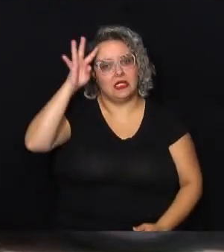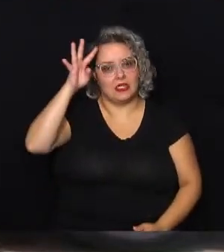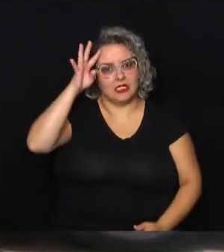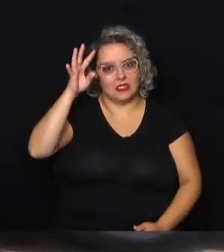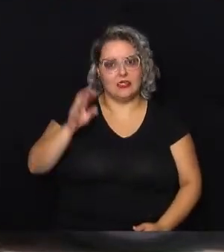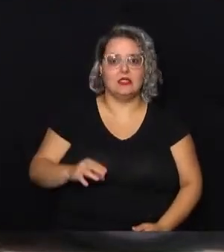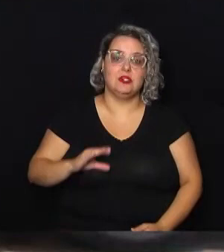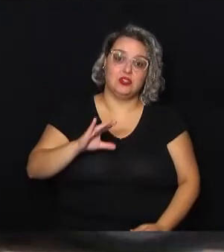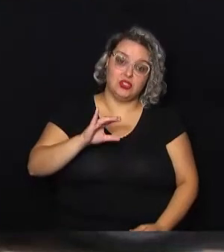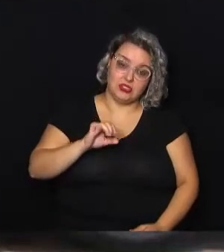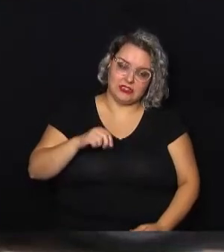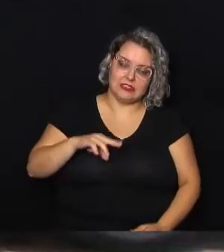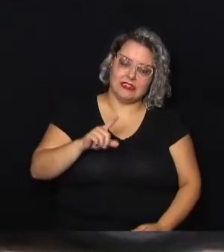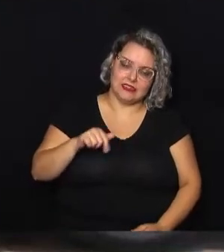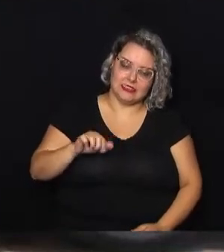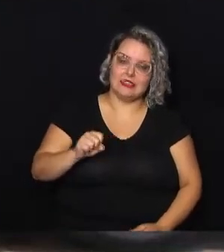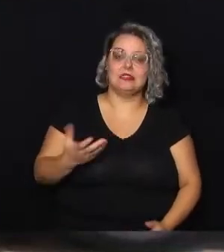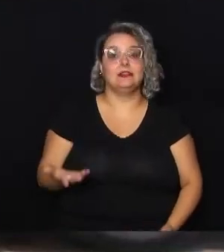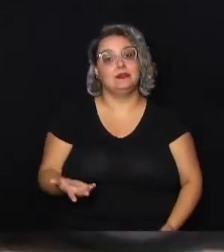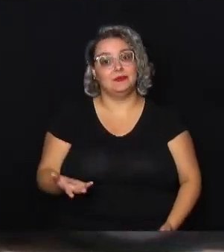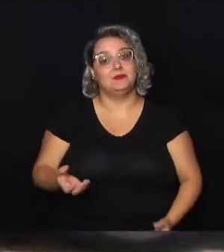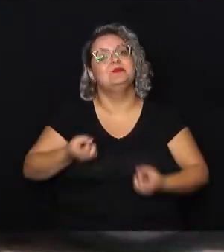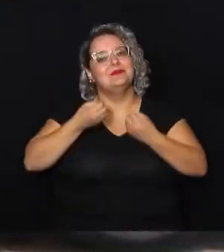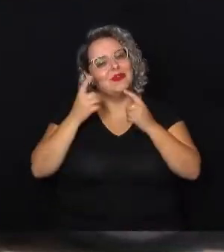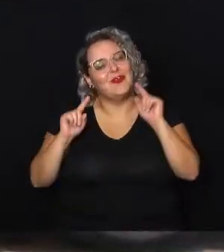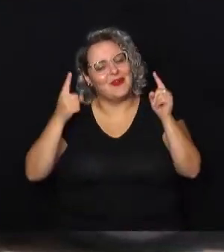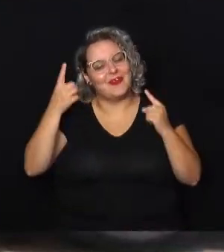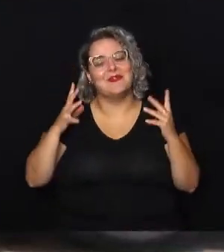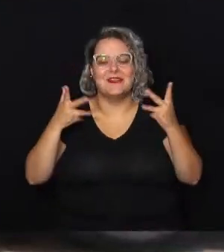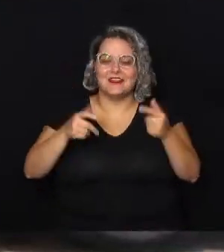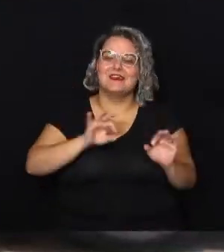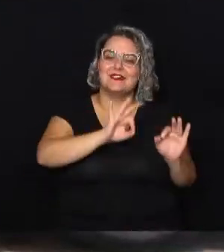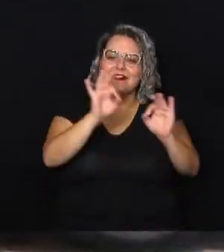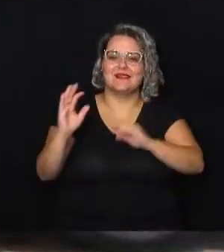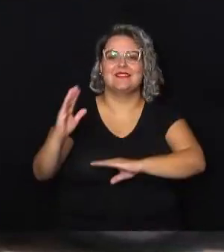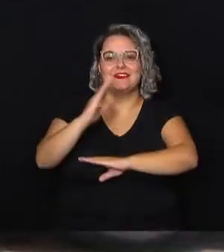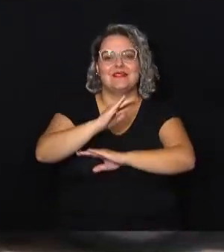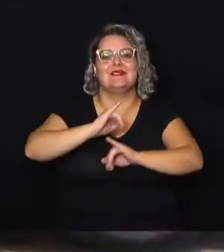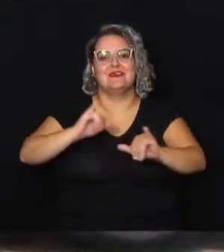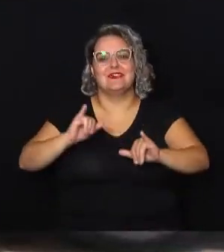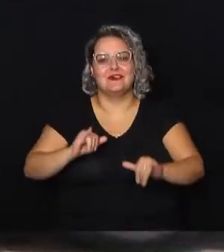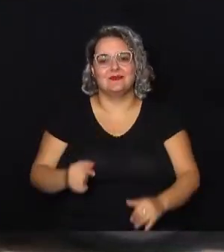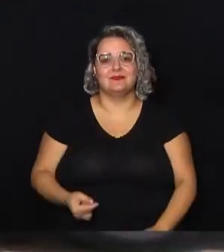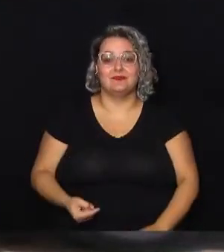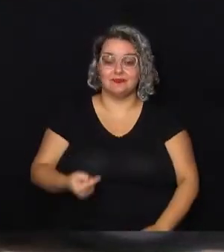de cinzas. Bom carnaval para todo mundo acompanhando o Câmara Notícia.